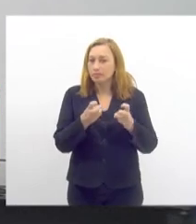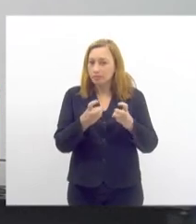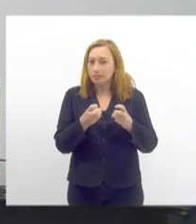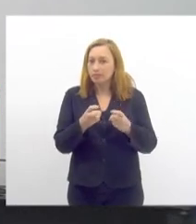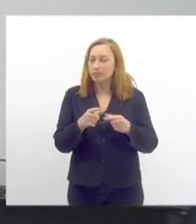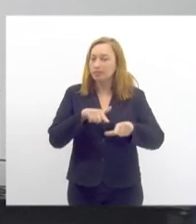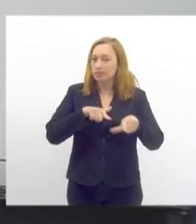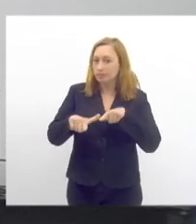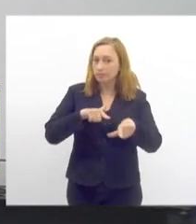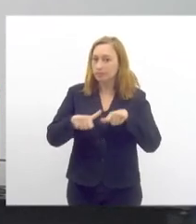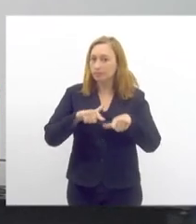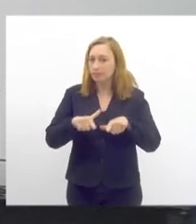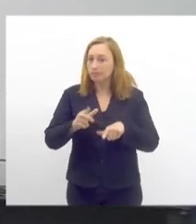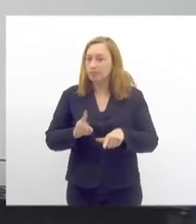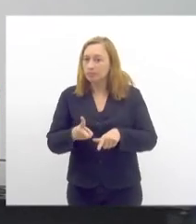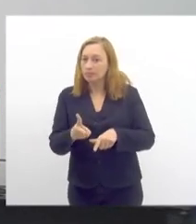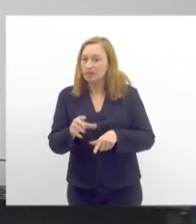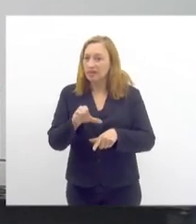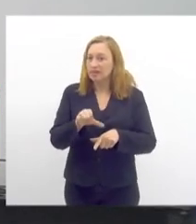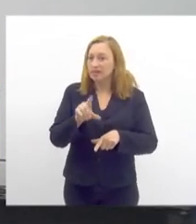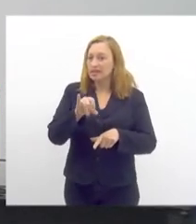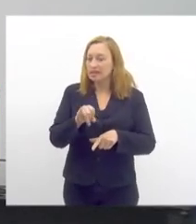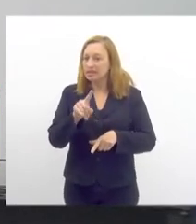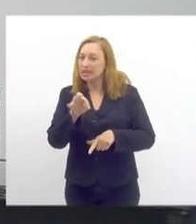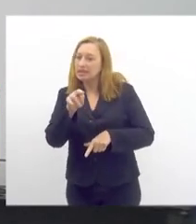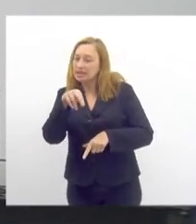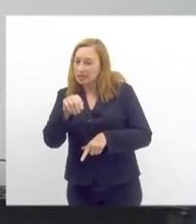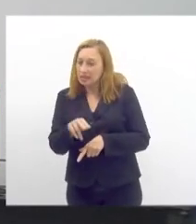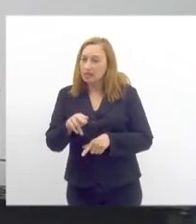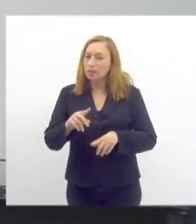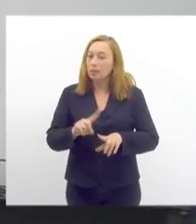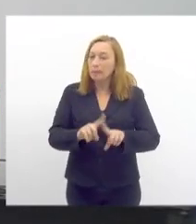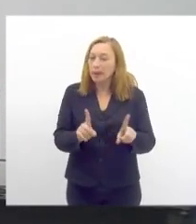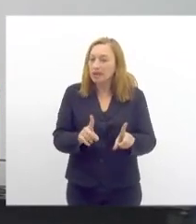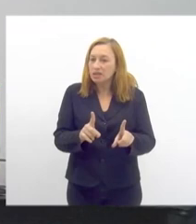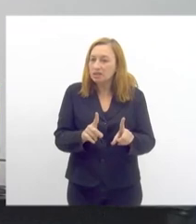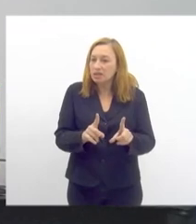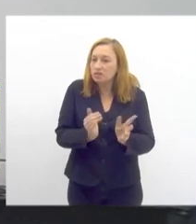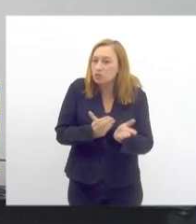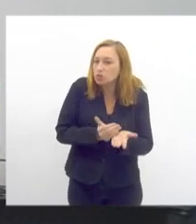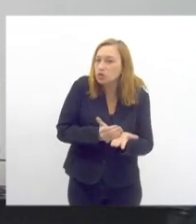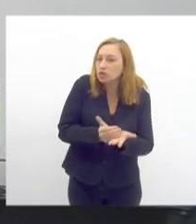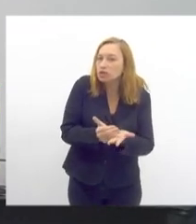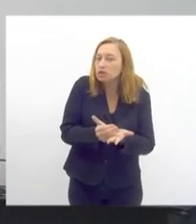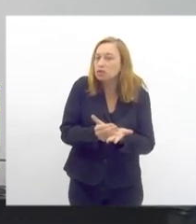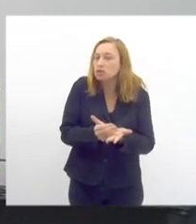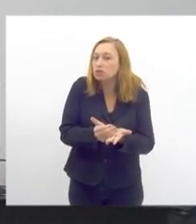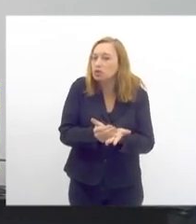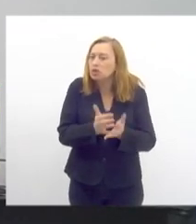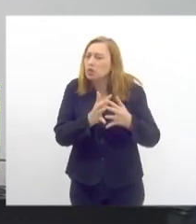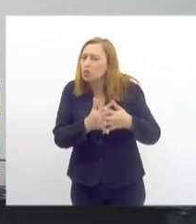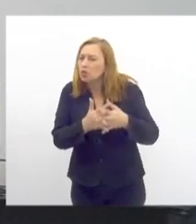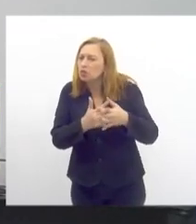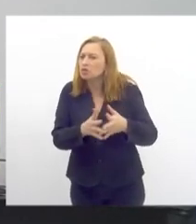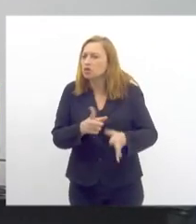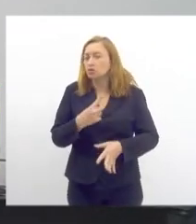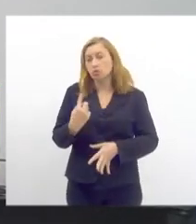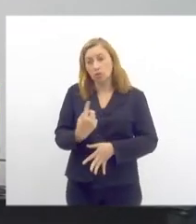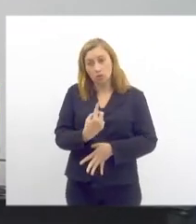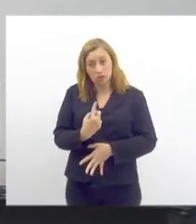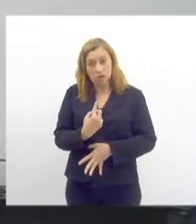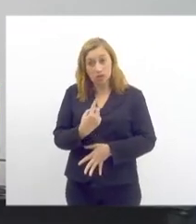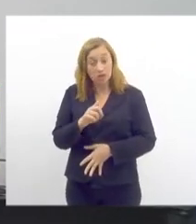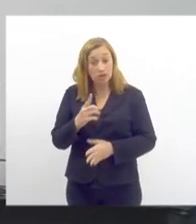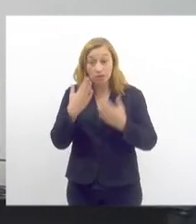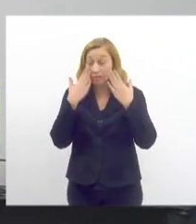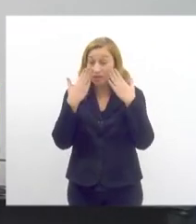isso com o SINDETRAN, mas houve um início de um mau entendimento por nossa parte, que a gente não apresentou